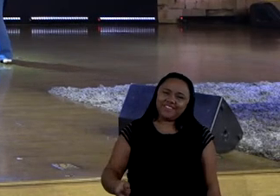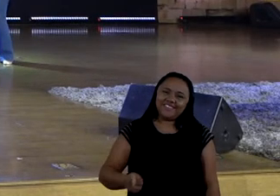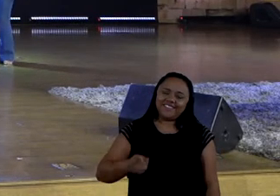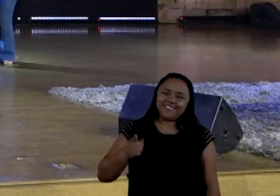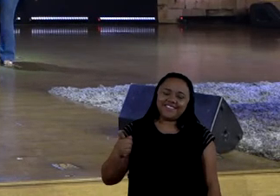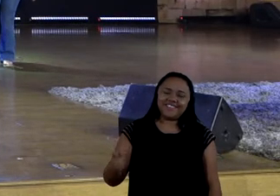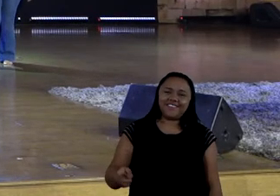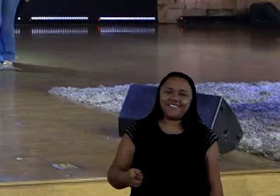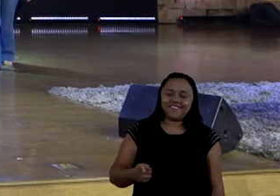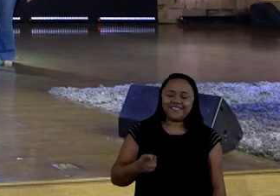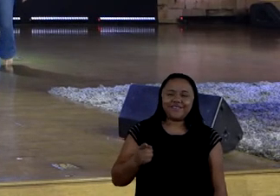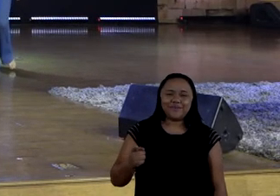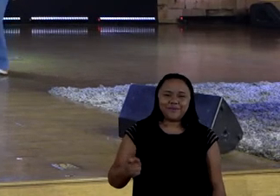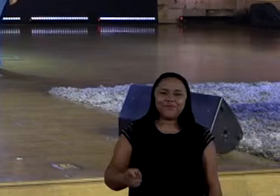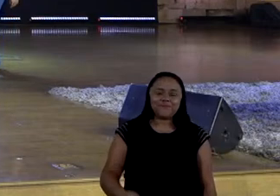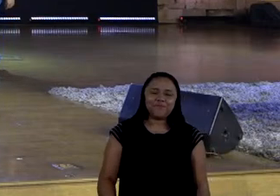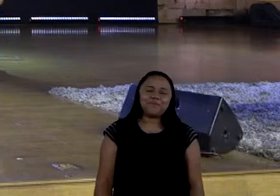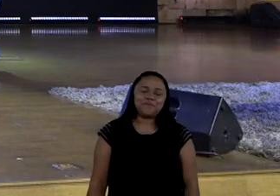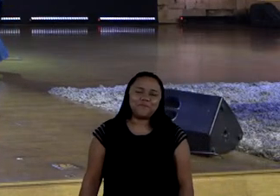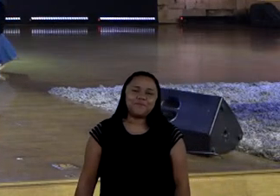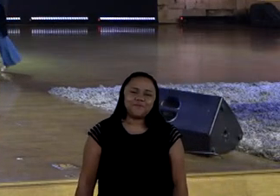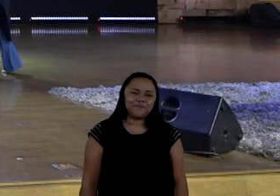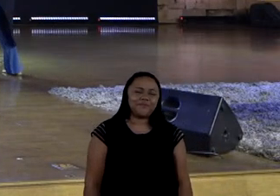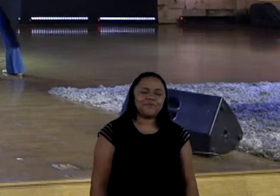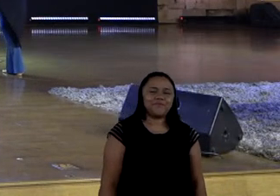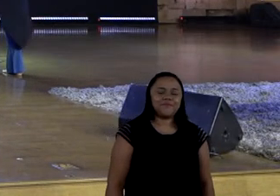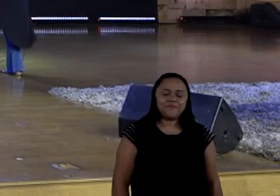dois, som, ei, som,